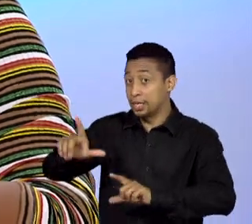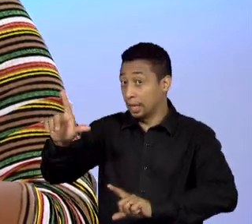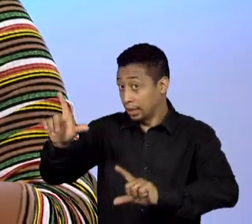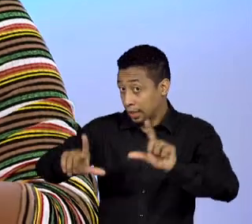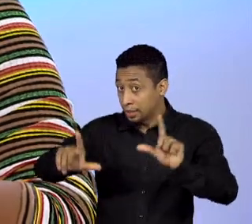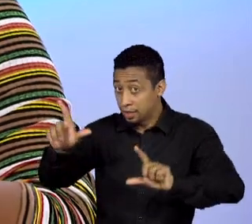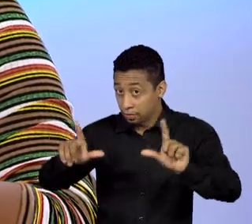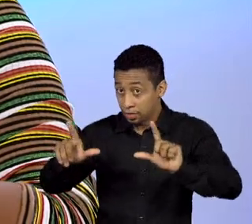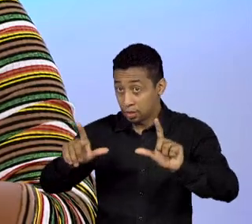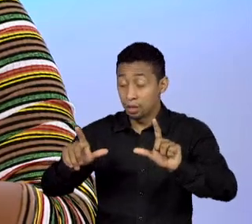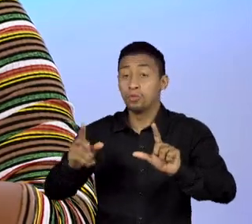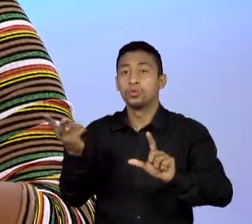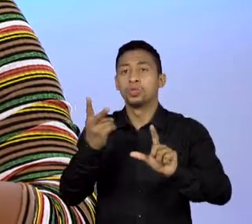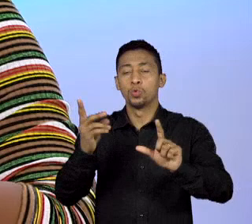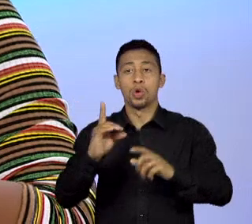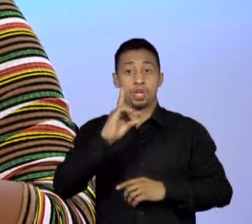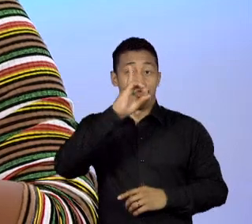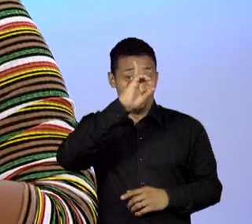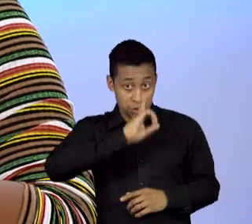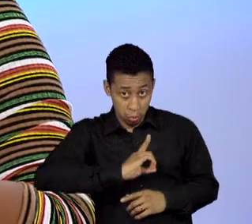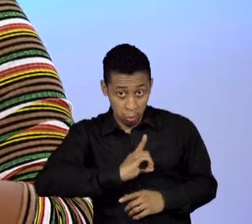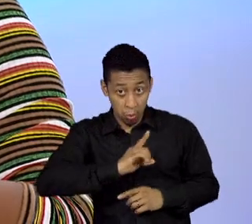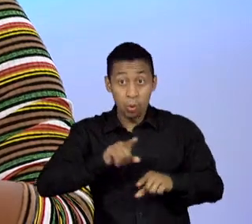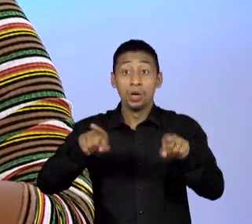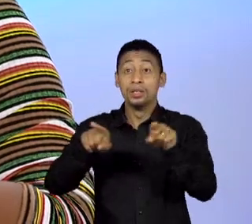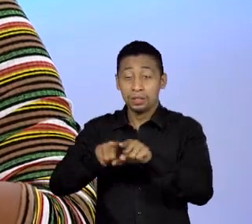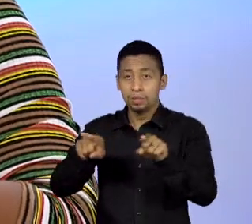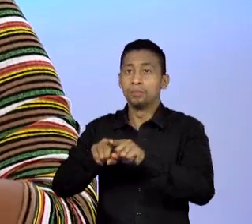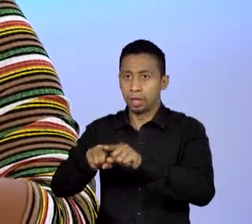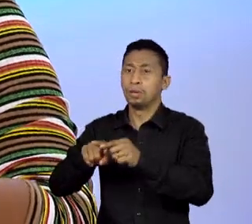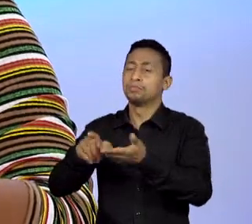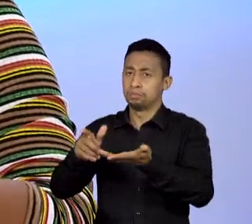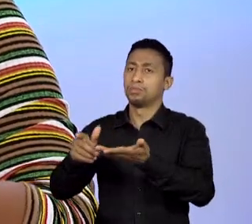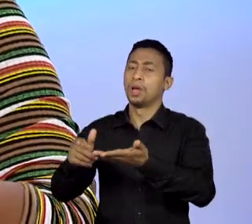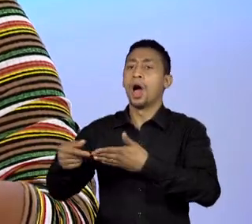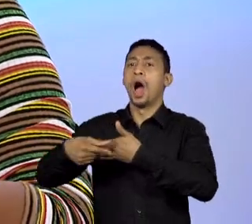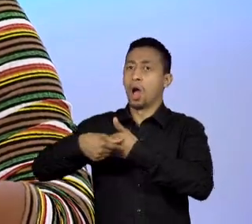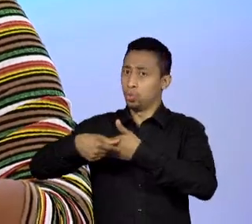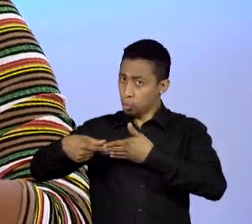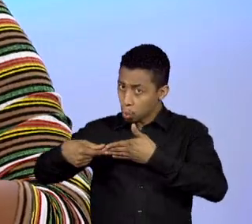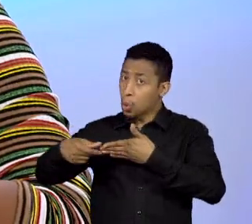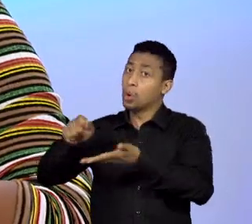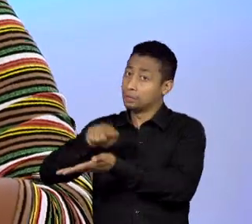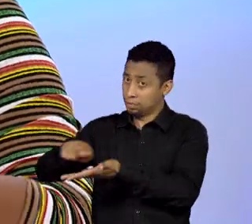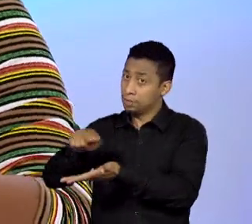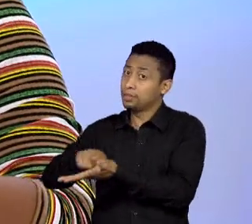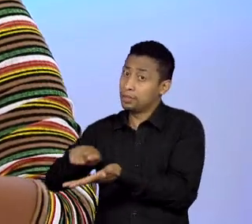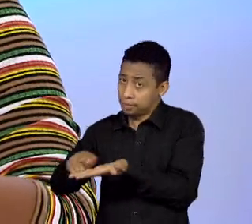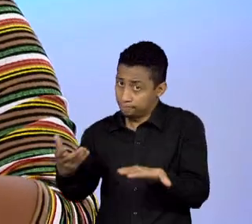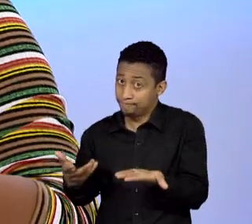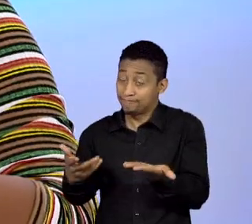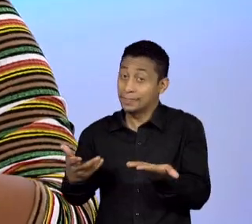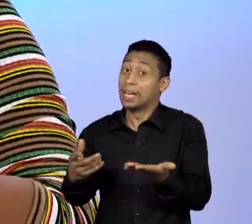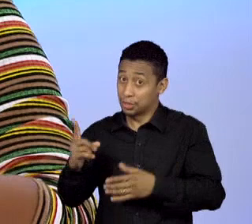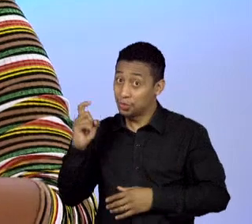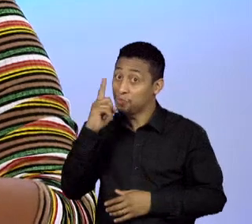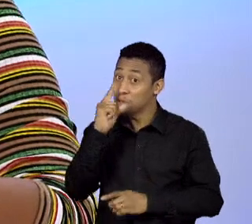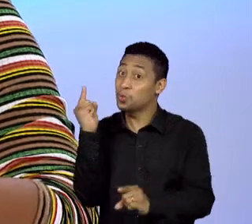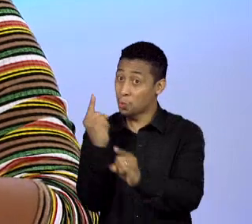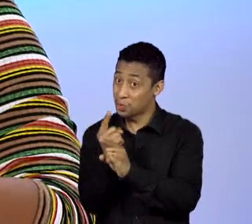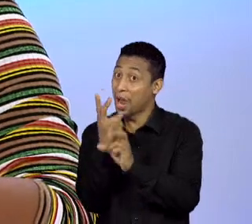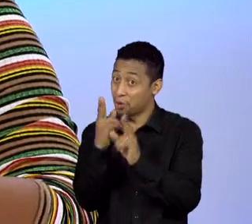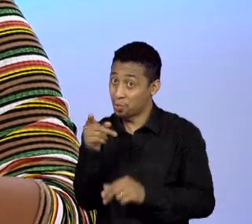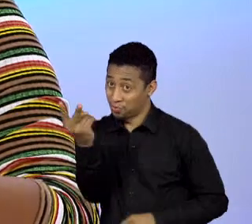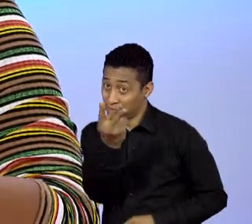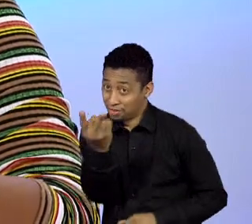serem diretores-autores, né? Algo muito raro na televisão. Né? Na televisão, geralmente, ou você é uma coisa ou outra. E vocês desempenharam